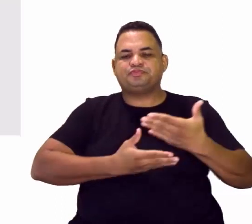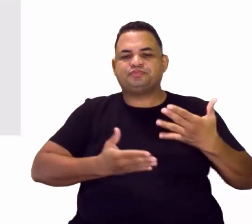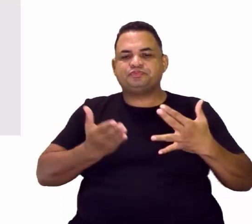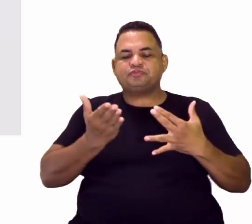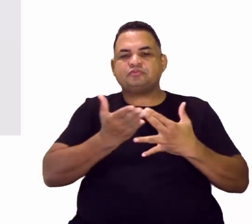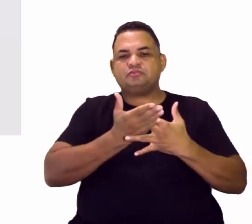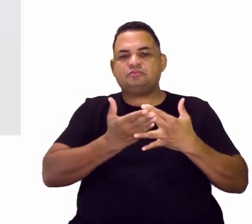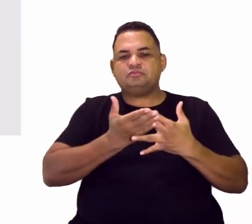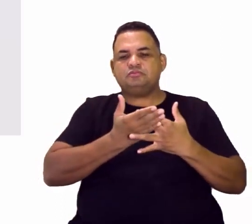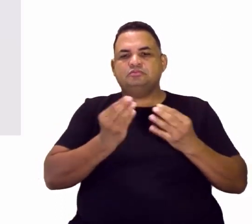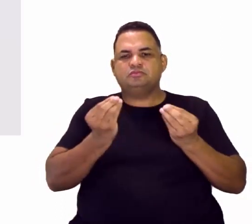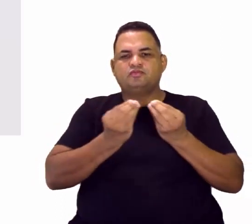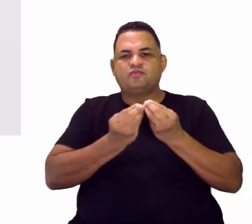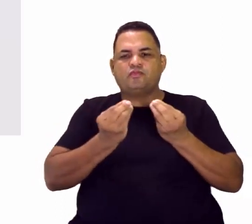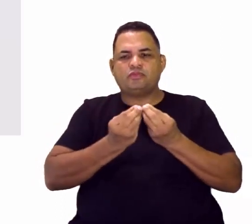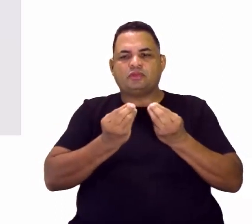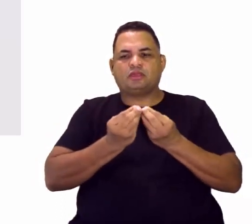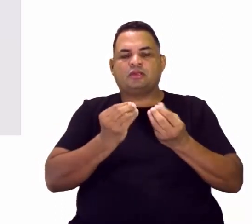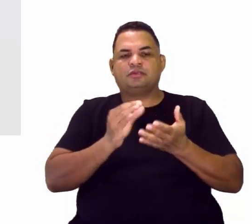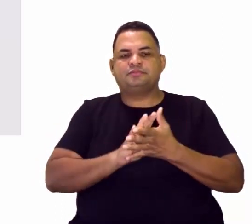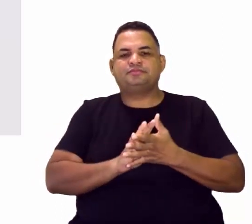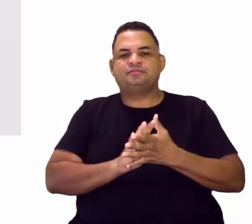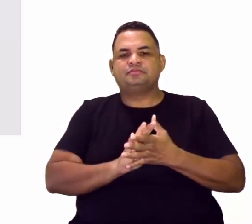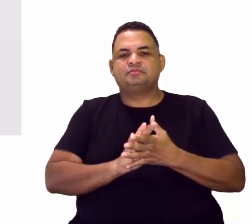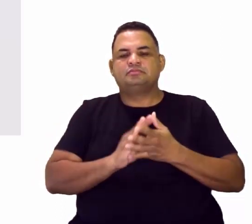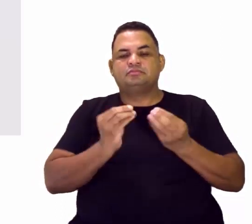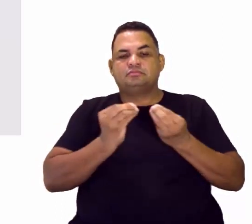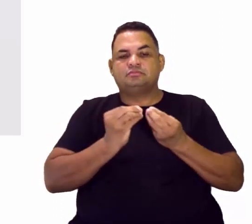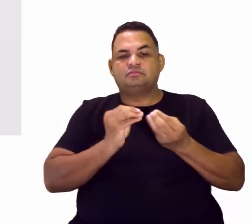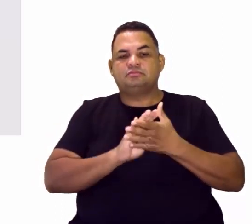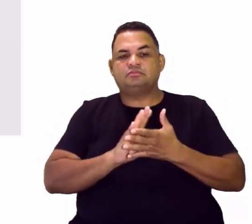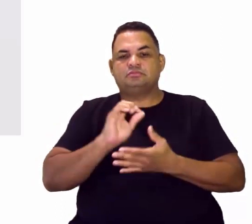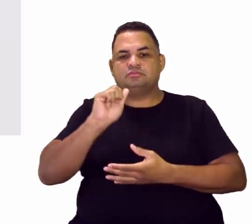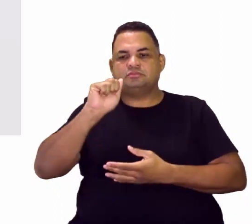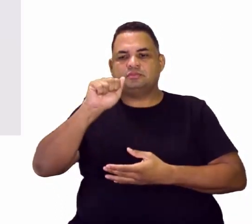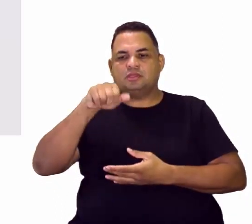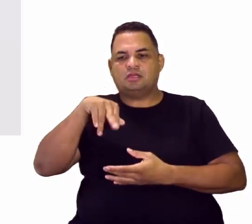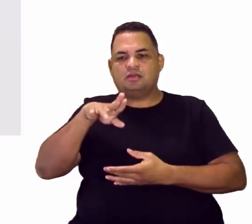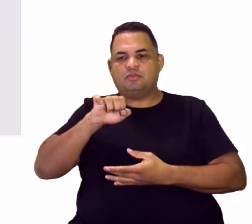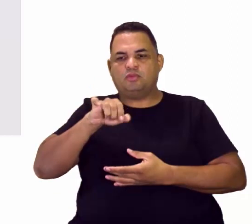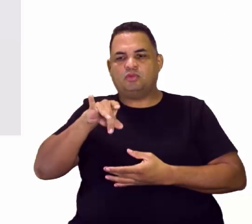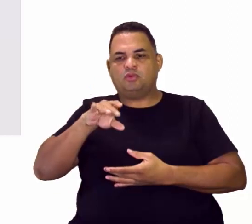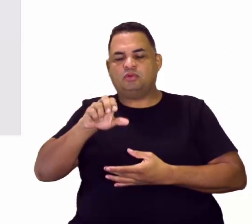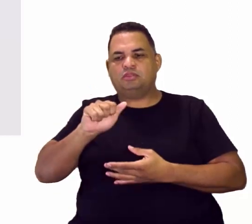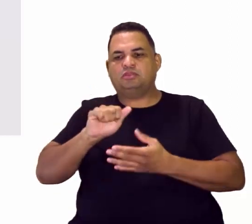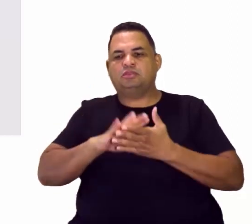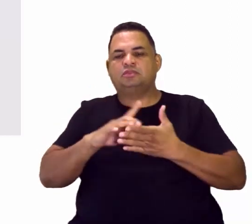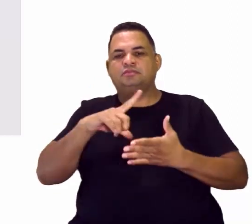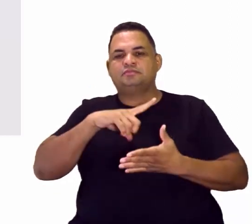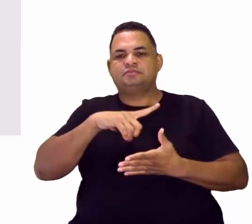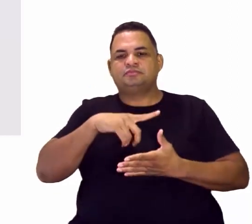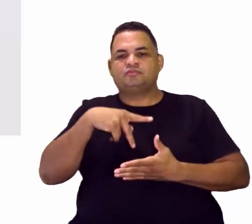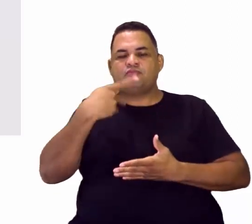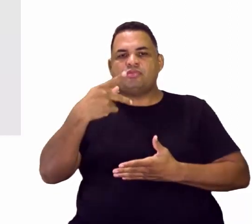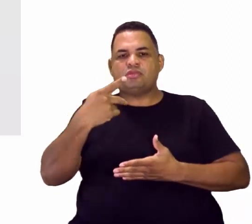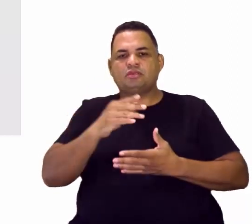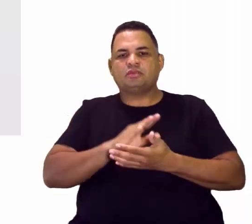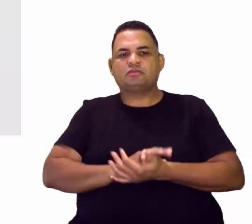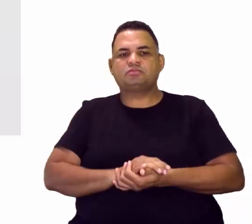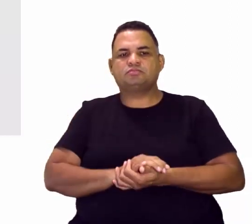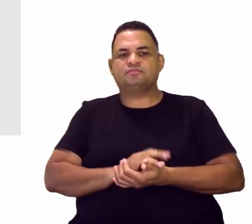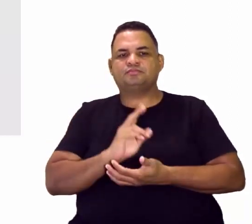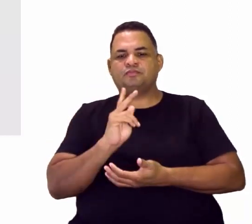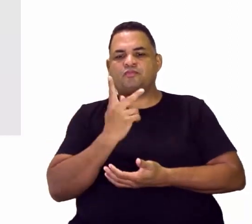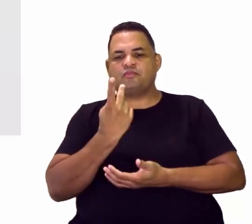molecular. A molécula da amônia, lembre bem, aqui eu mencionei